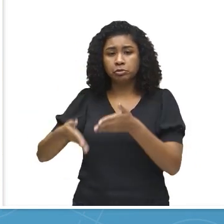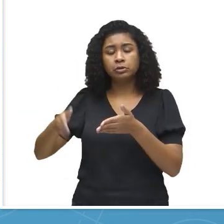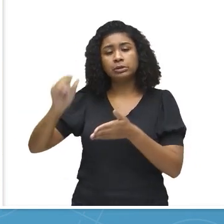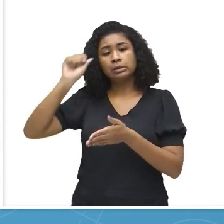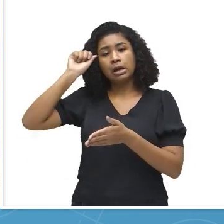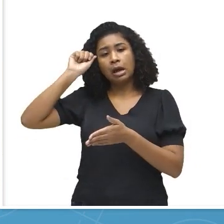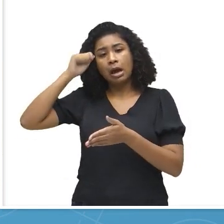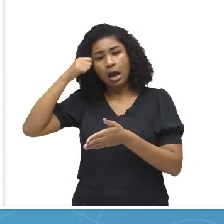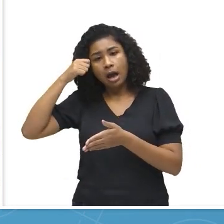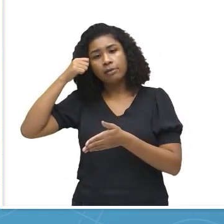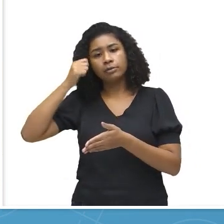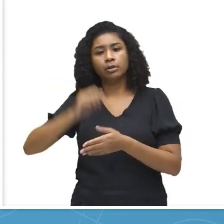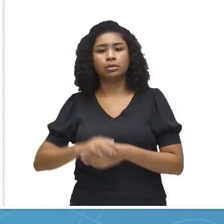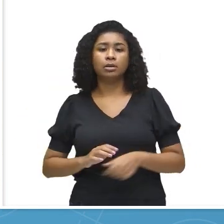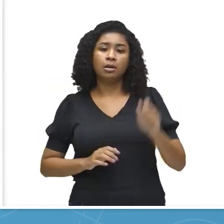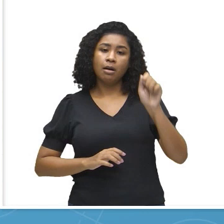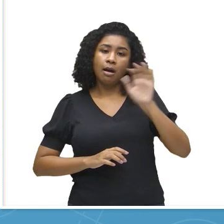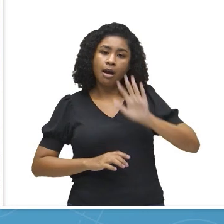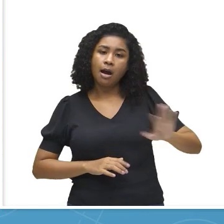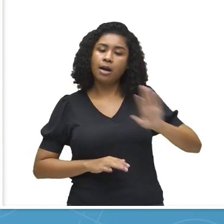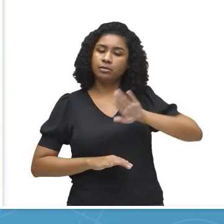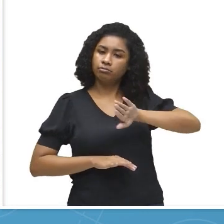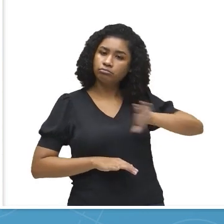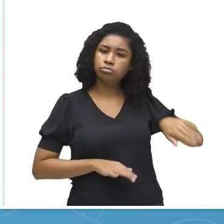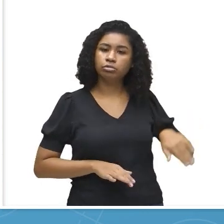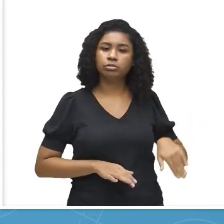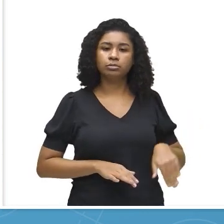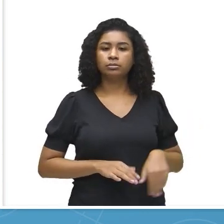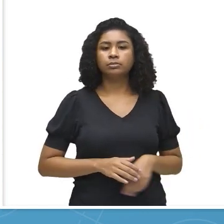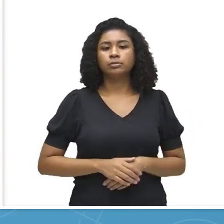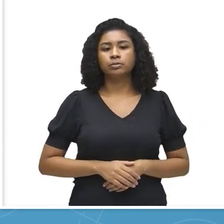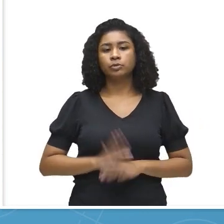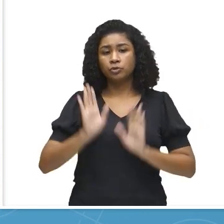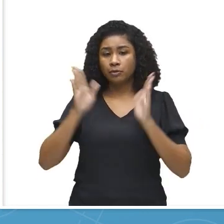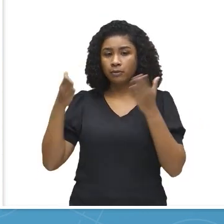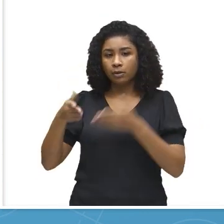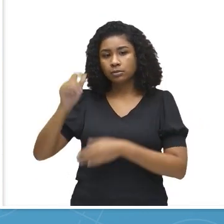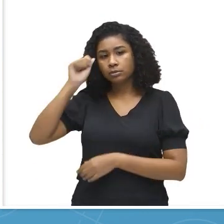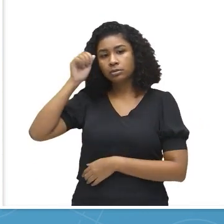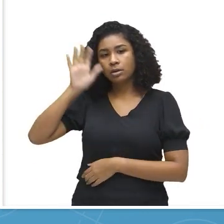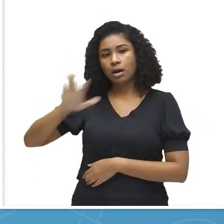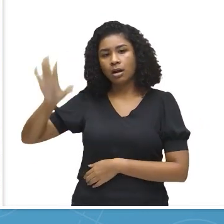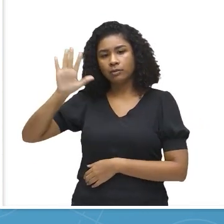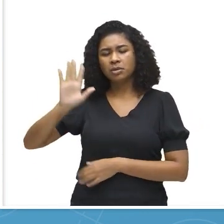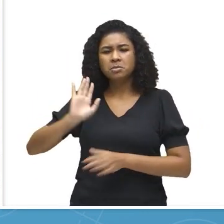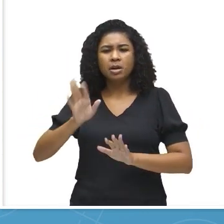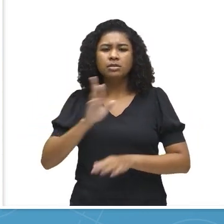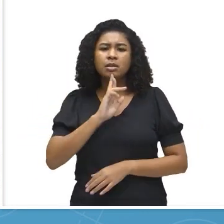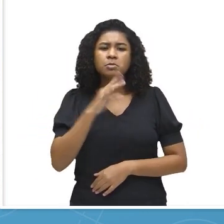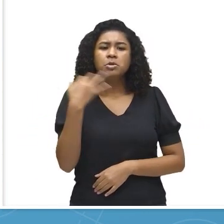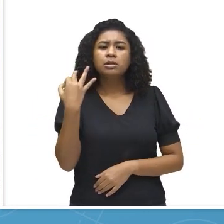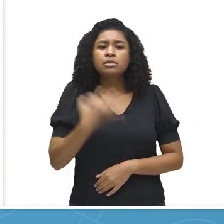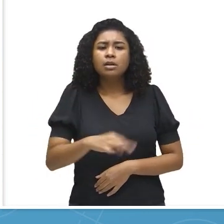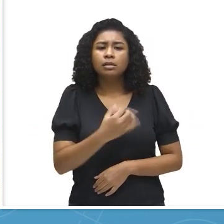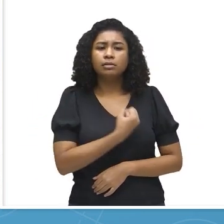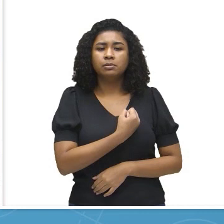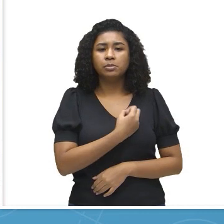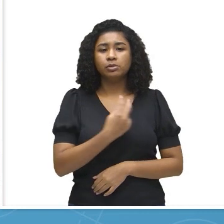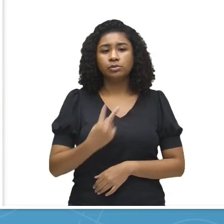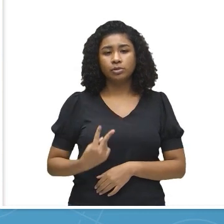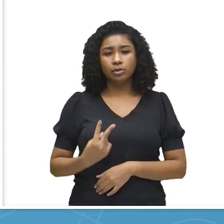pretensões imperiais das potências em disputa. Gente, a alternativa correta na segunda questão é